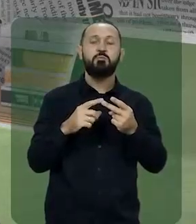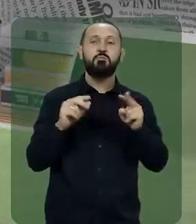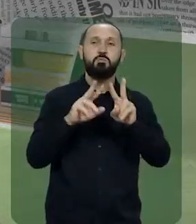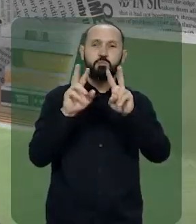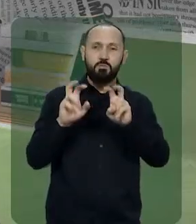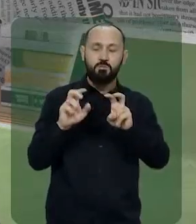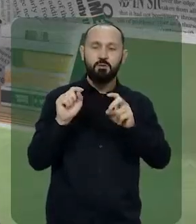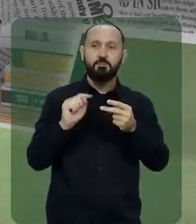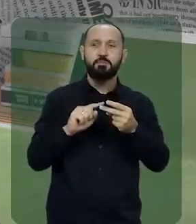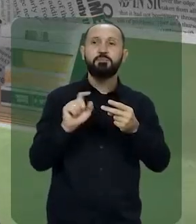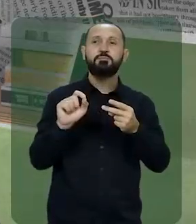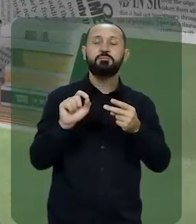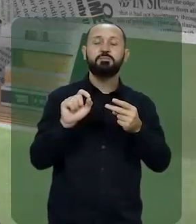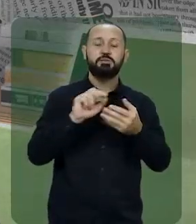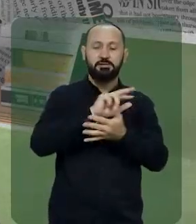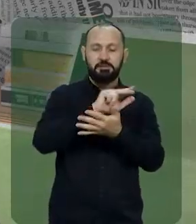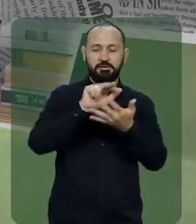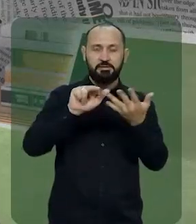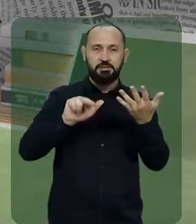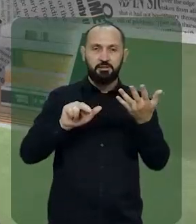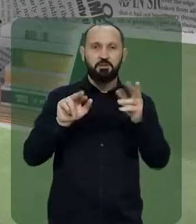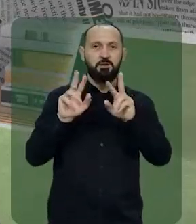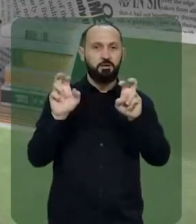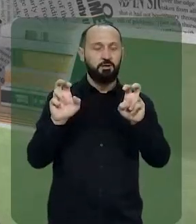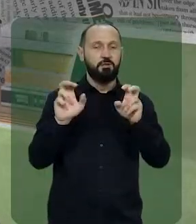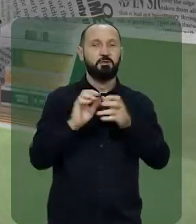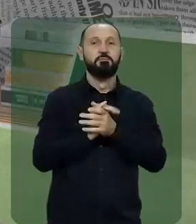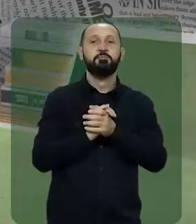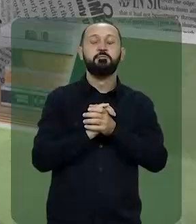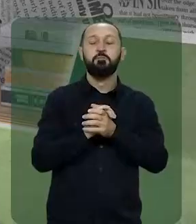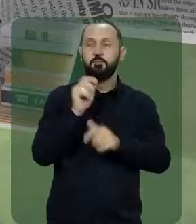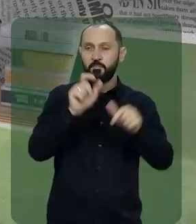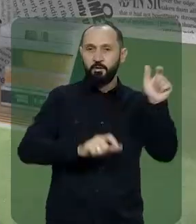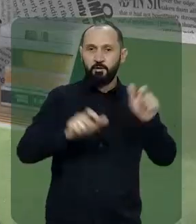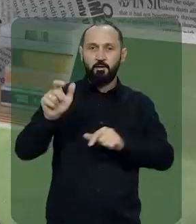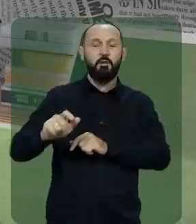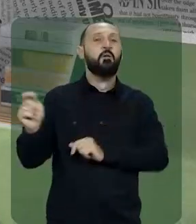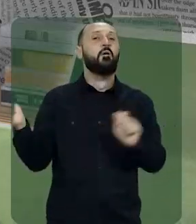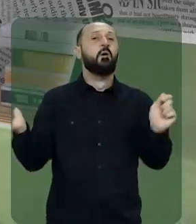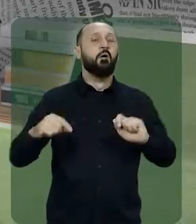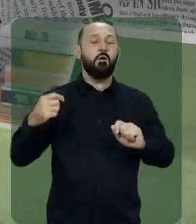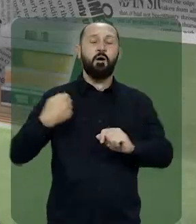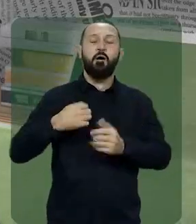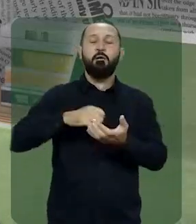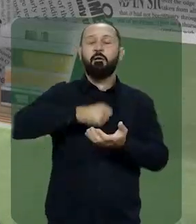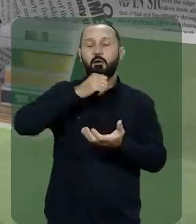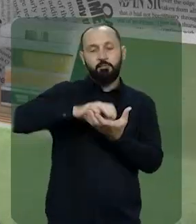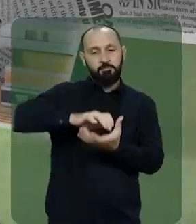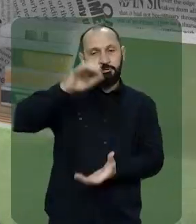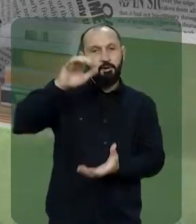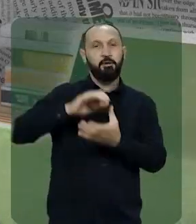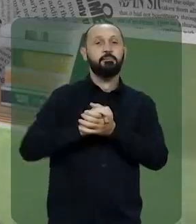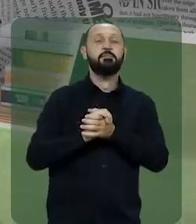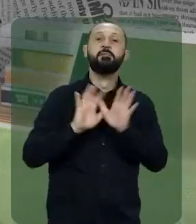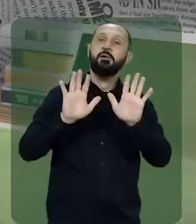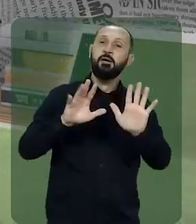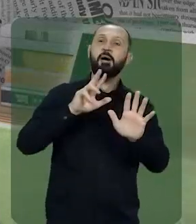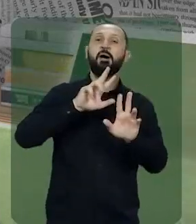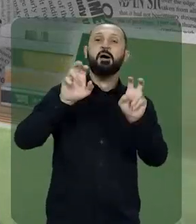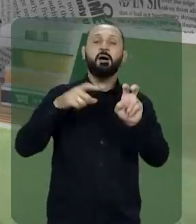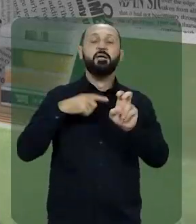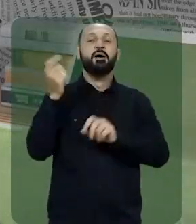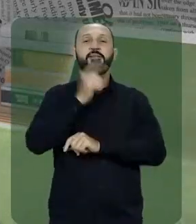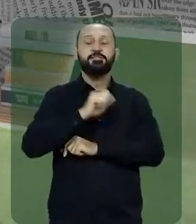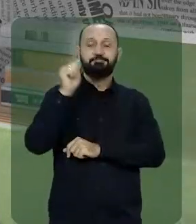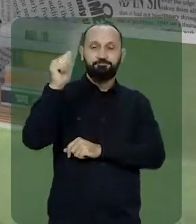questão e uma série de outras questões, as pessoas estão conseguindo envelhecer mais. Então, o fato de poder